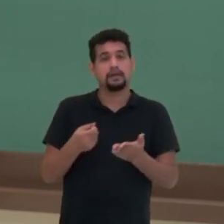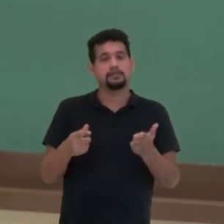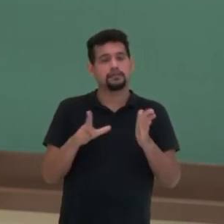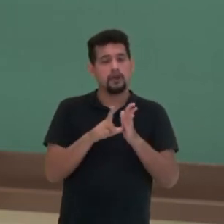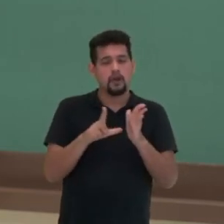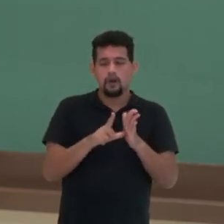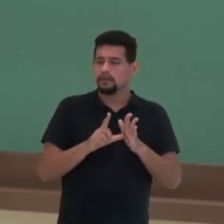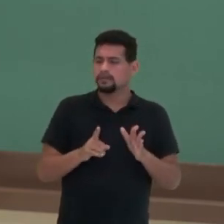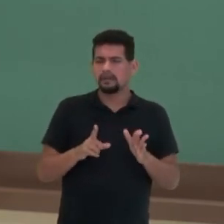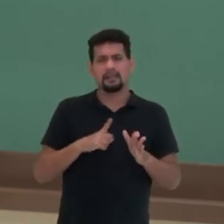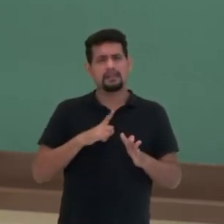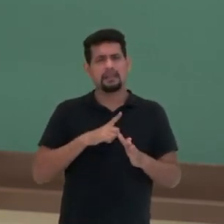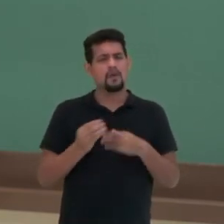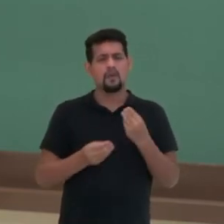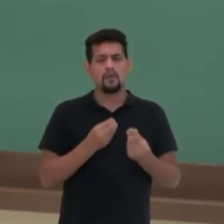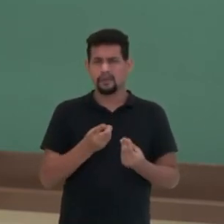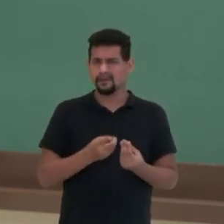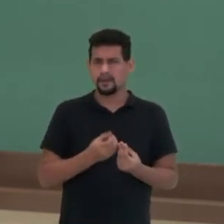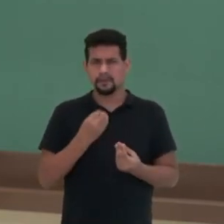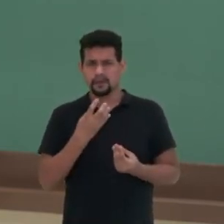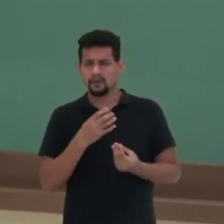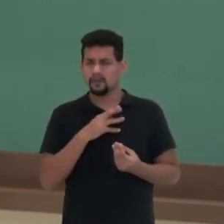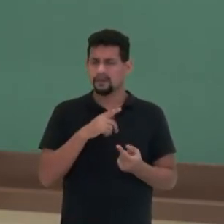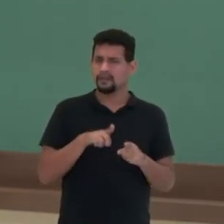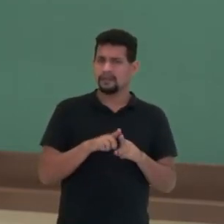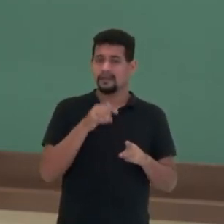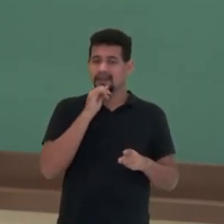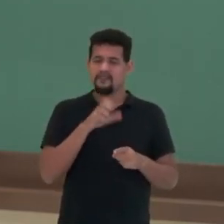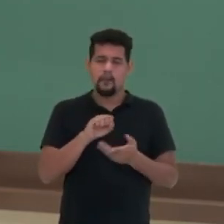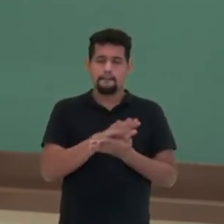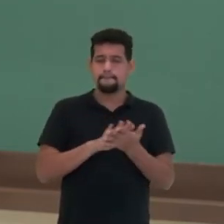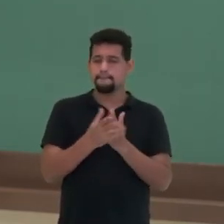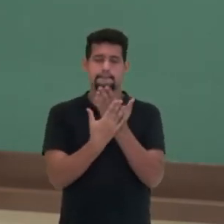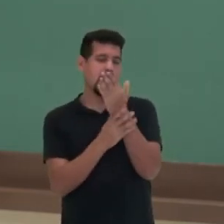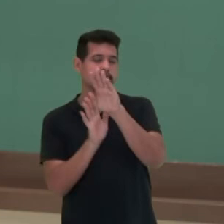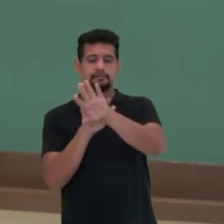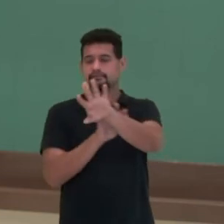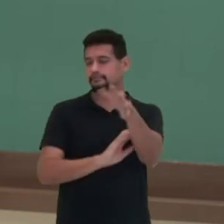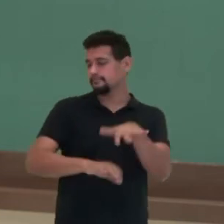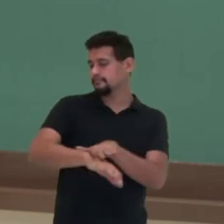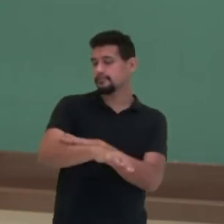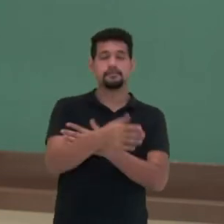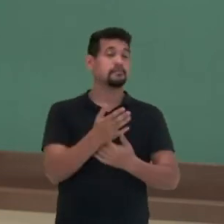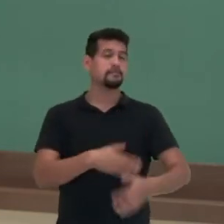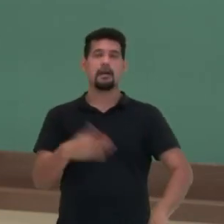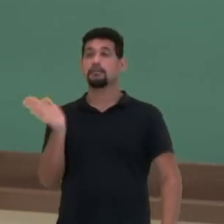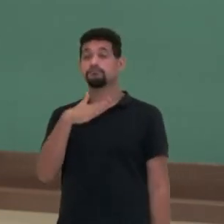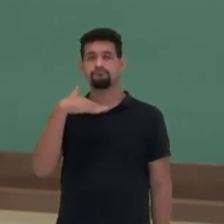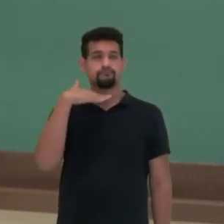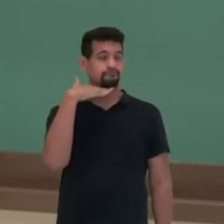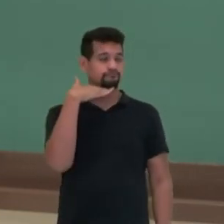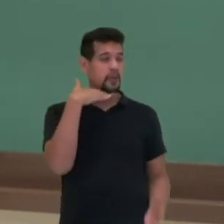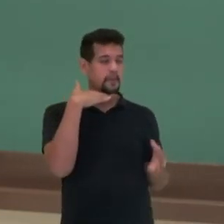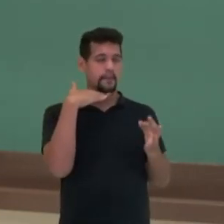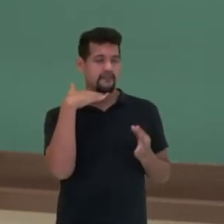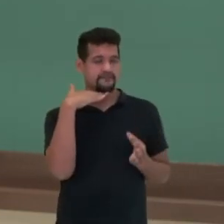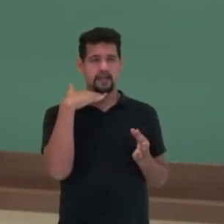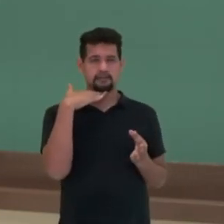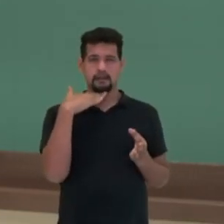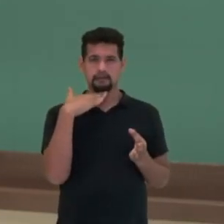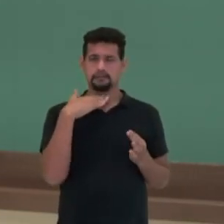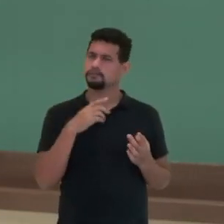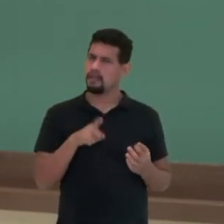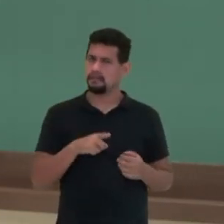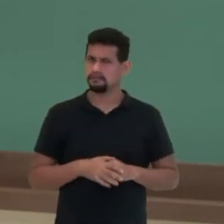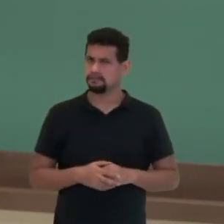de cosméticos, será que eles funcionam mesmo? Eu vou passar esse produto e vou acordar com a pele de outro